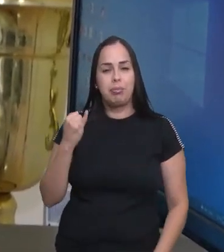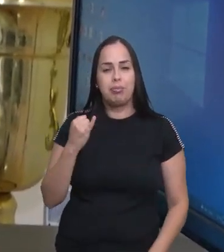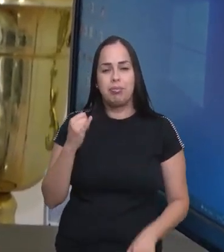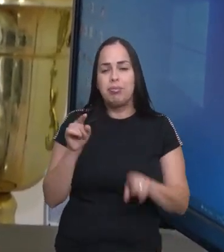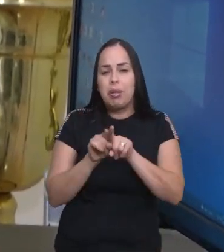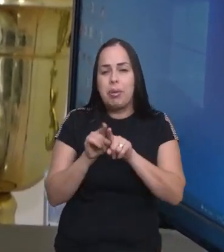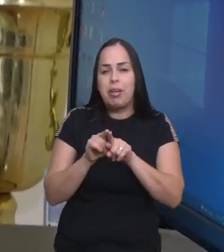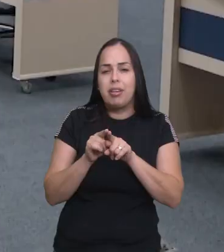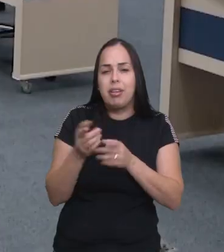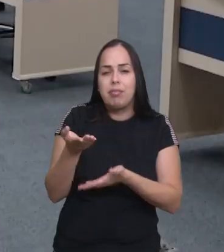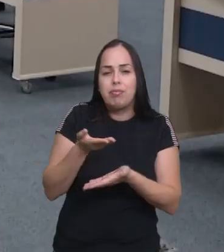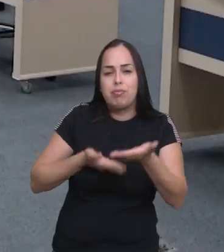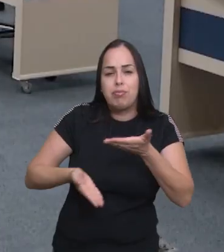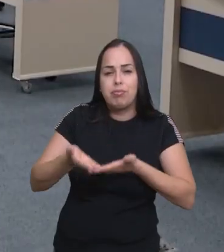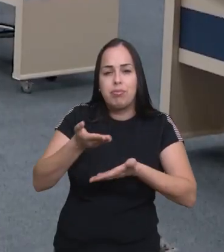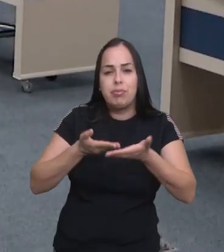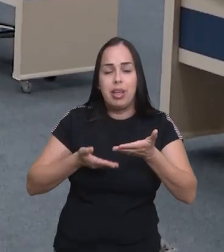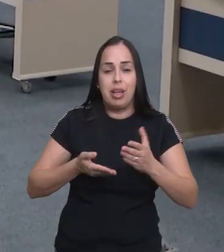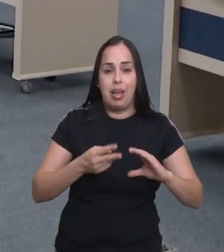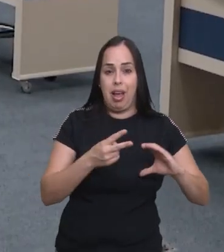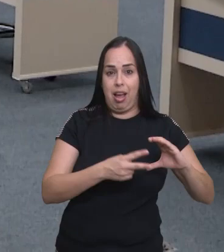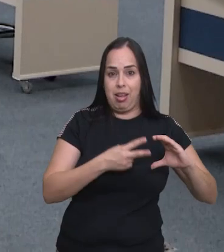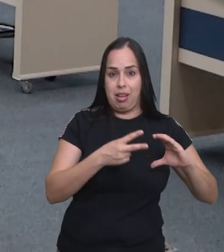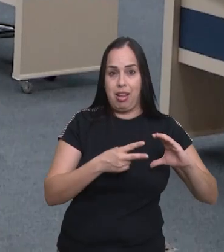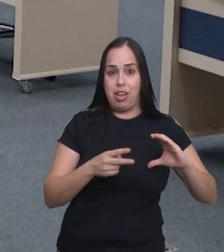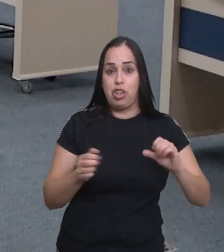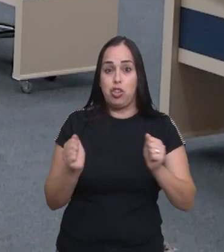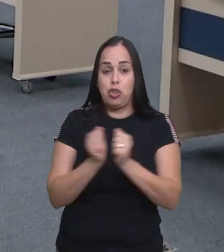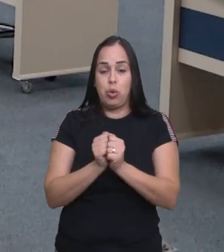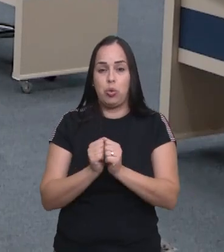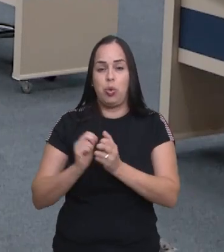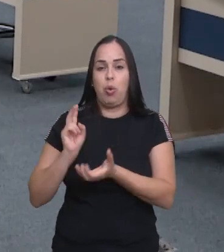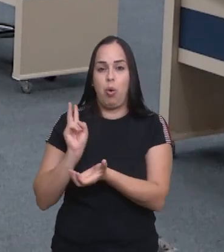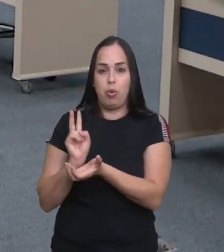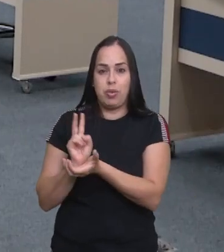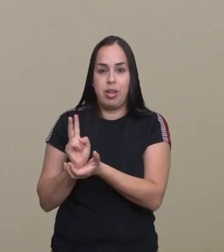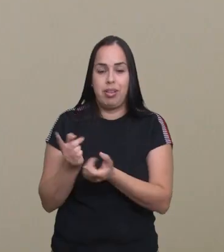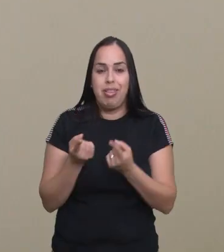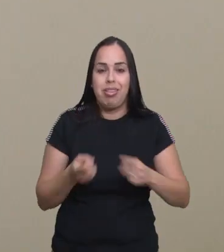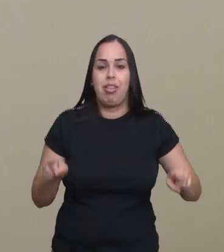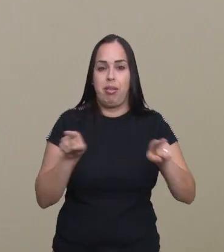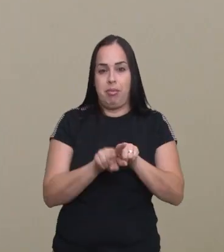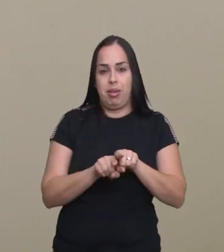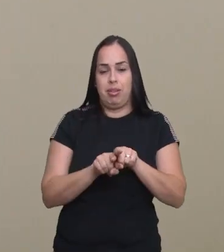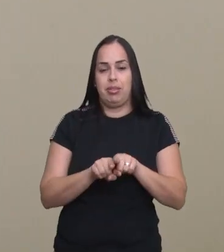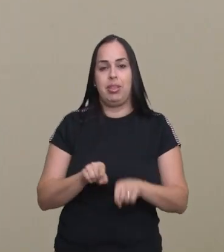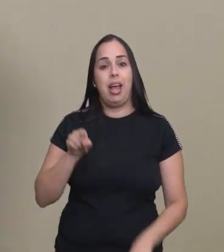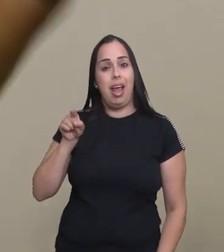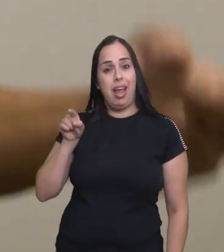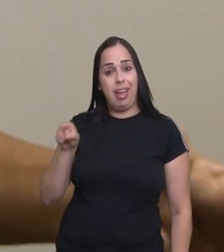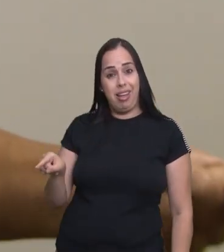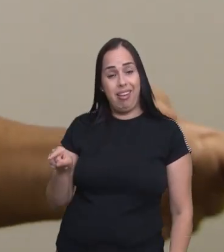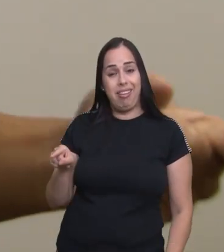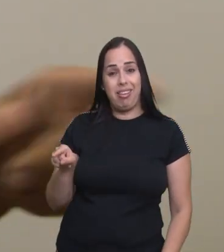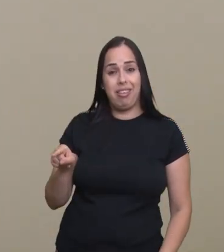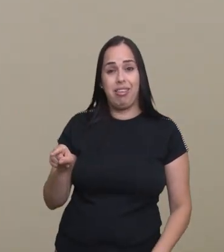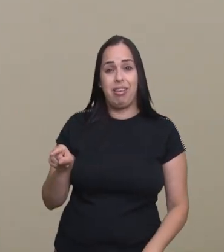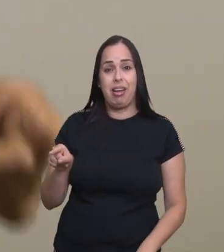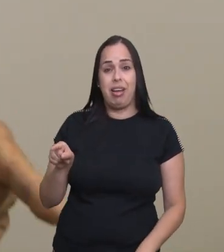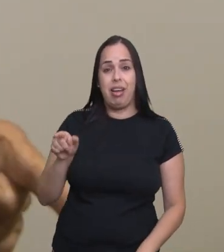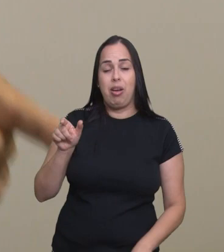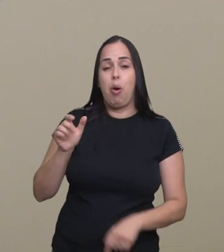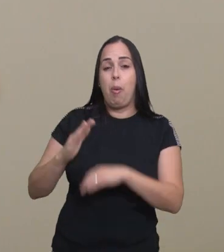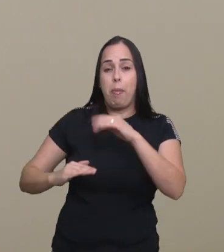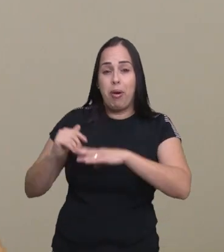necessário estreitar melhor os laços entre a Câmara e o Conselho Tutelar de São José. O conselheiro, né, que está lá na ponta,